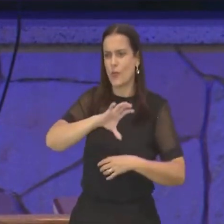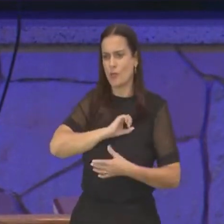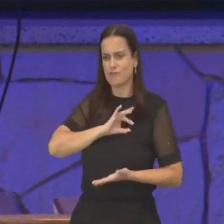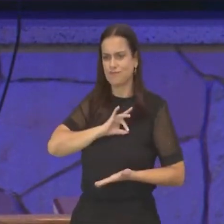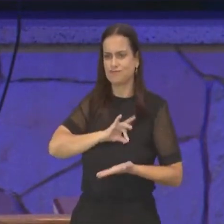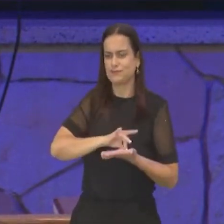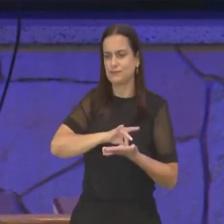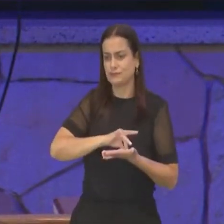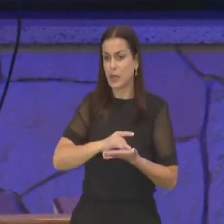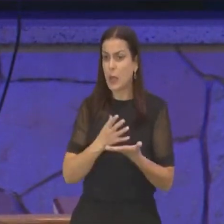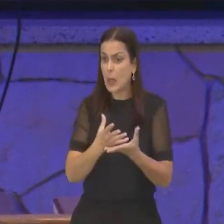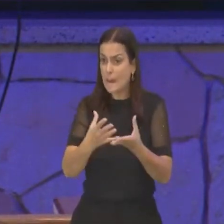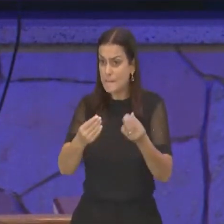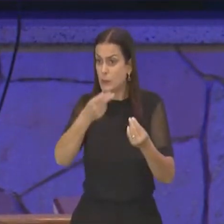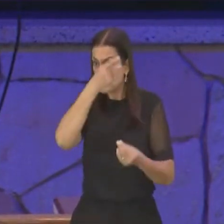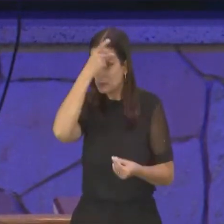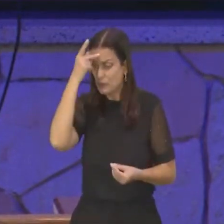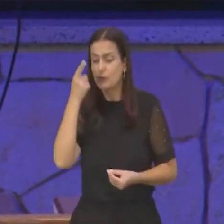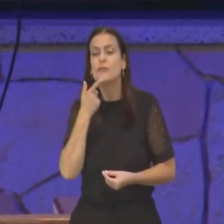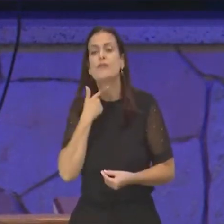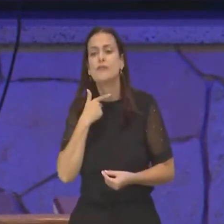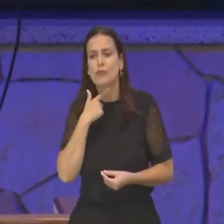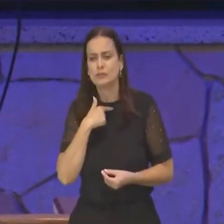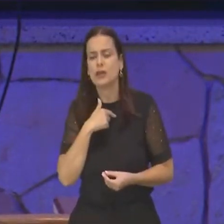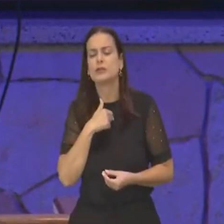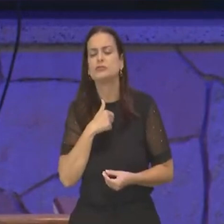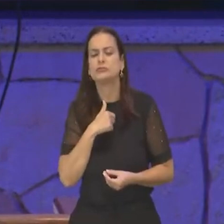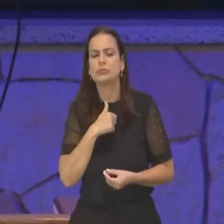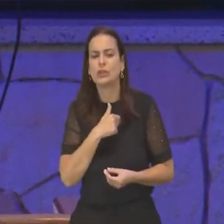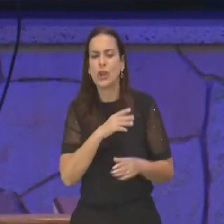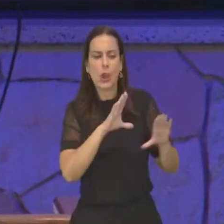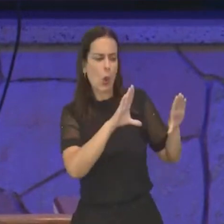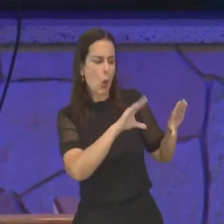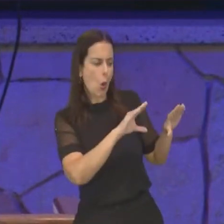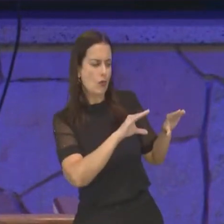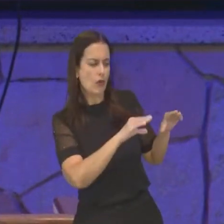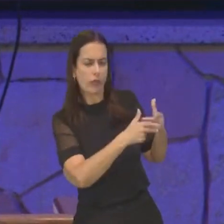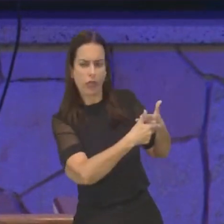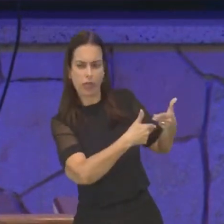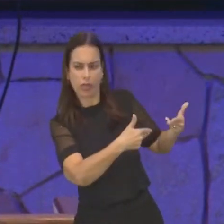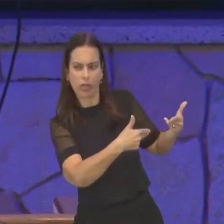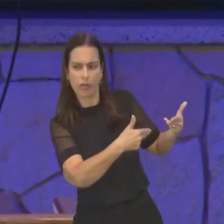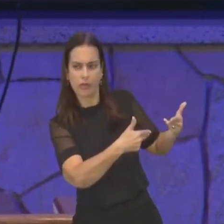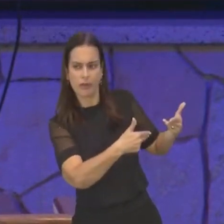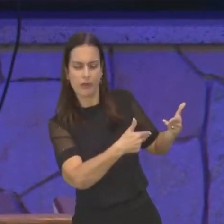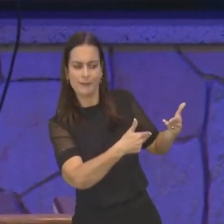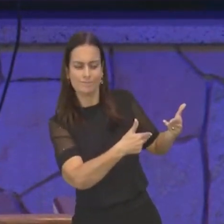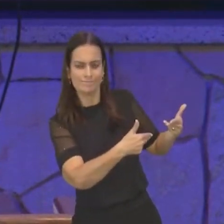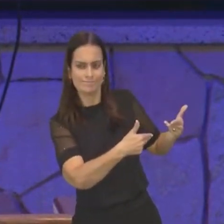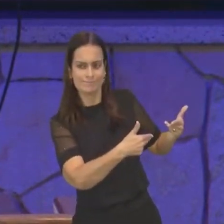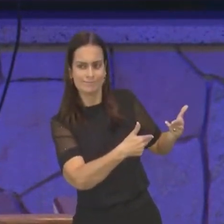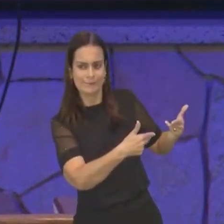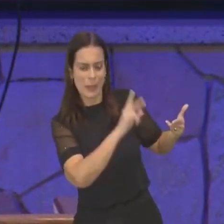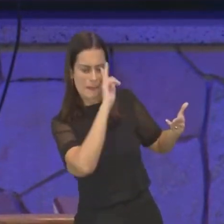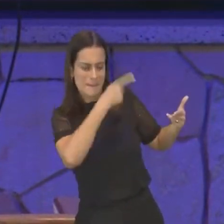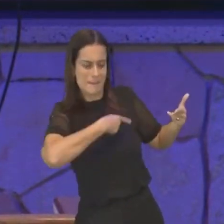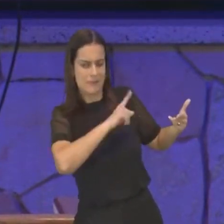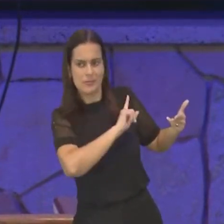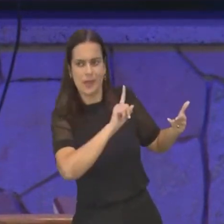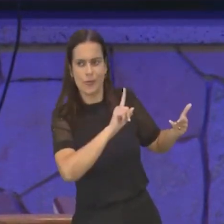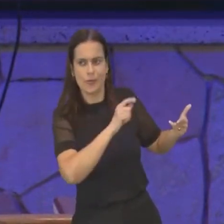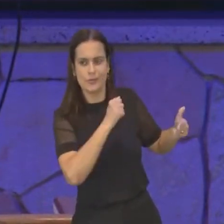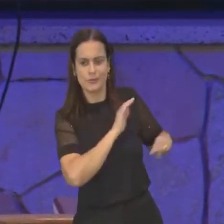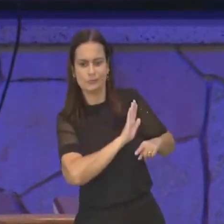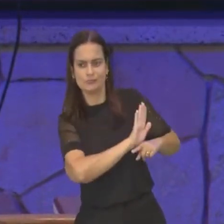E muitos estavam dispostos a sacrificar o seu conforto para suprir a necessidade do